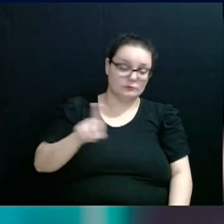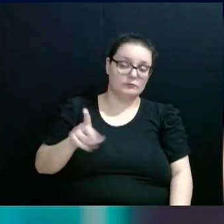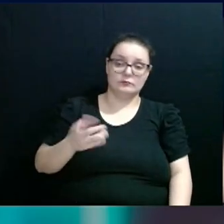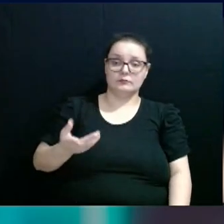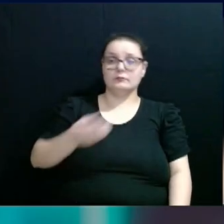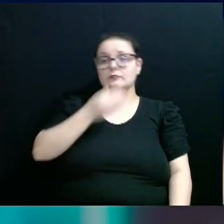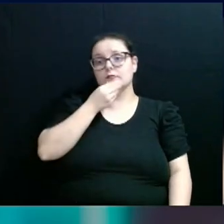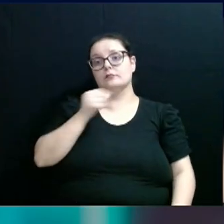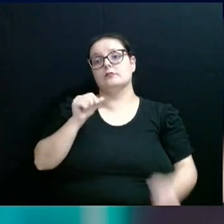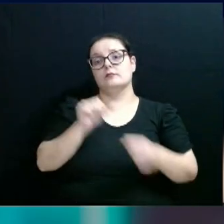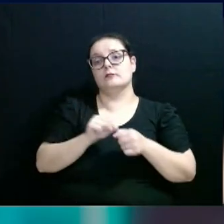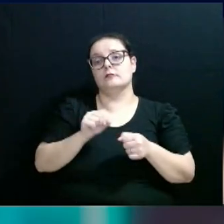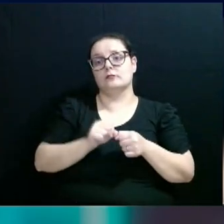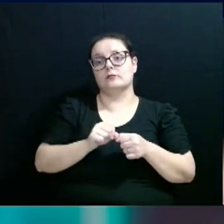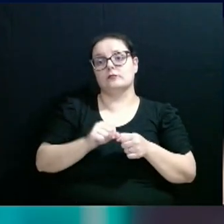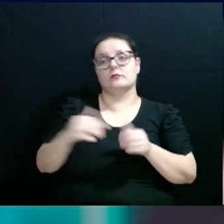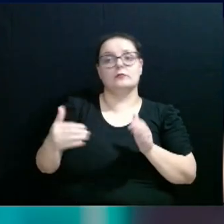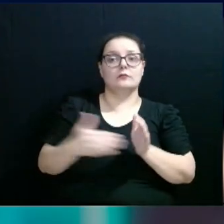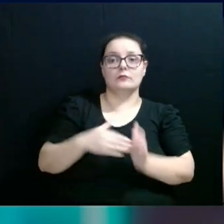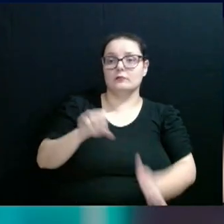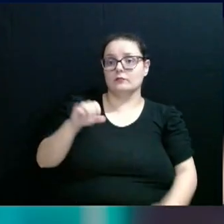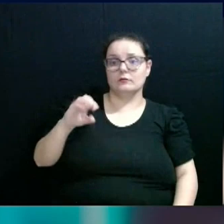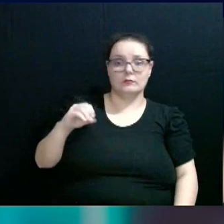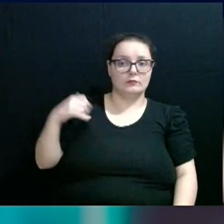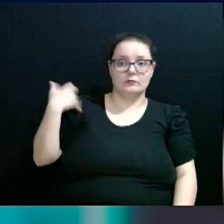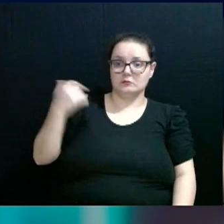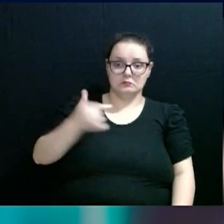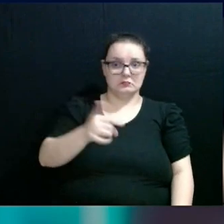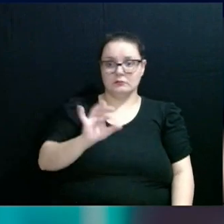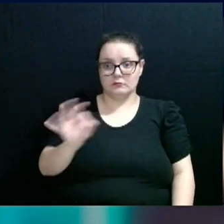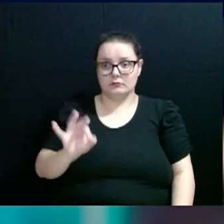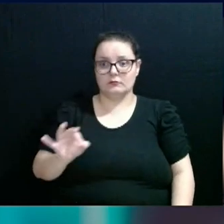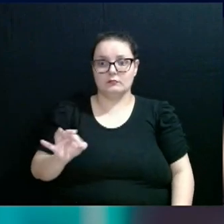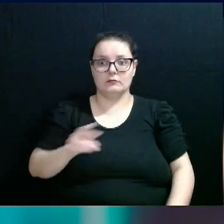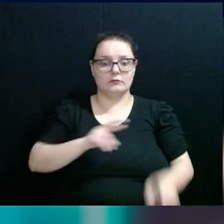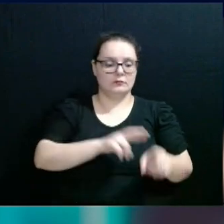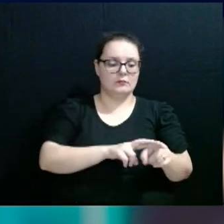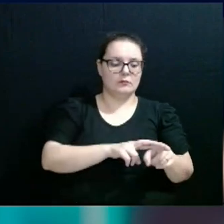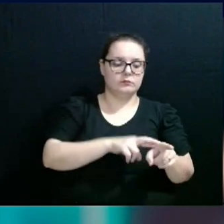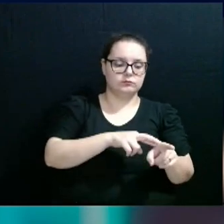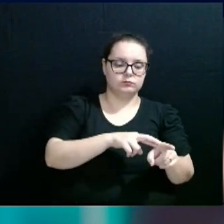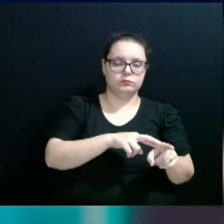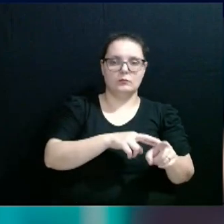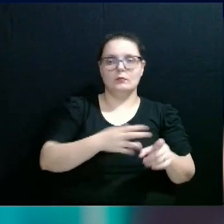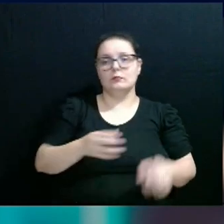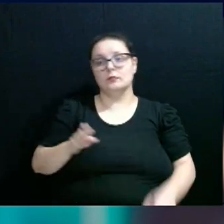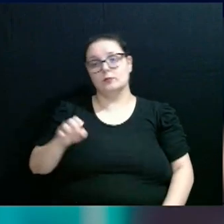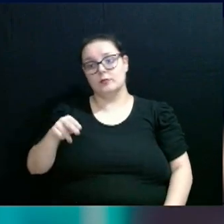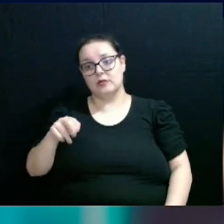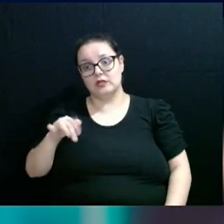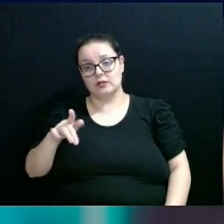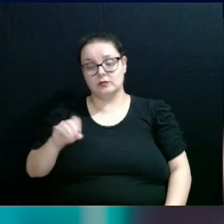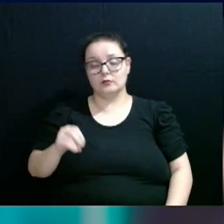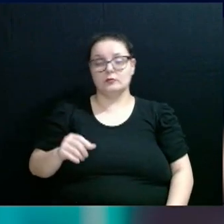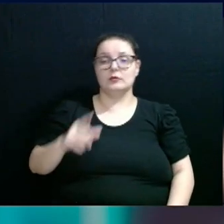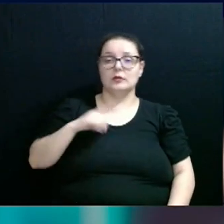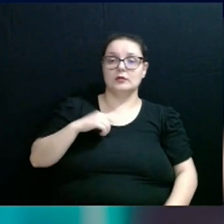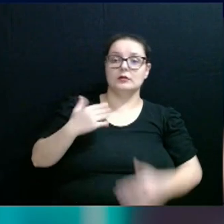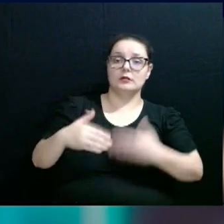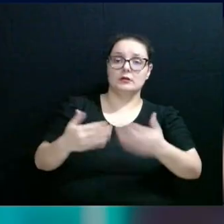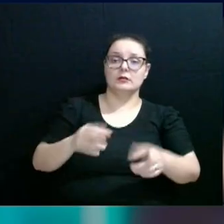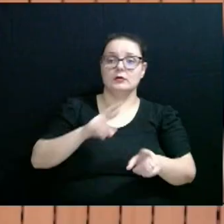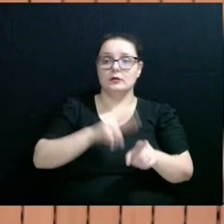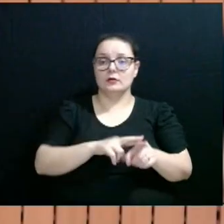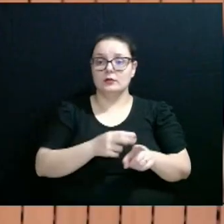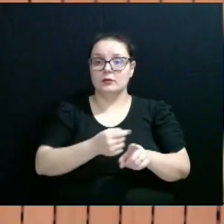toque até os 80 anos, não tem nada, beleza, só cresceu do ponto de vista benigno, mas tem indivíduos que vão ter o câncer e o dedo